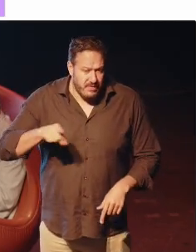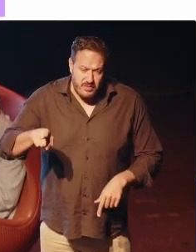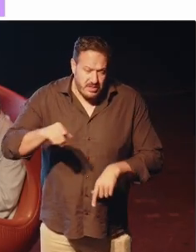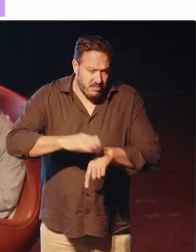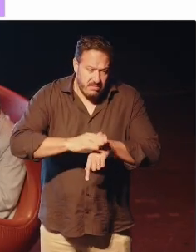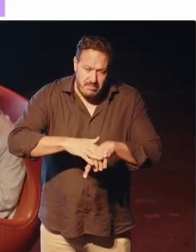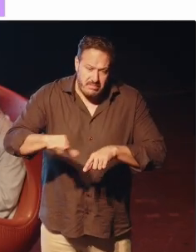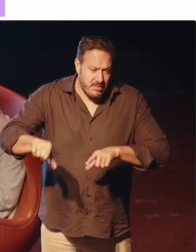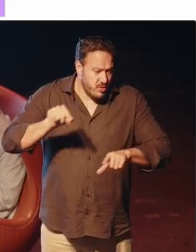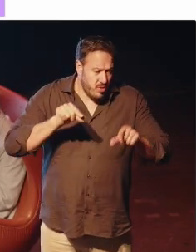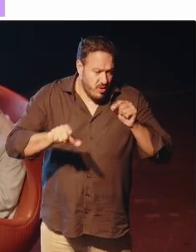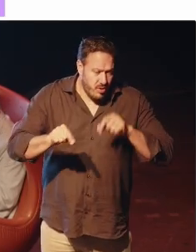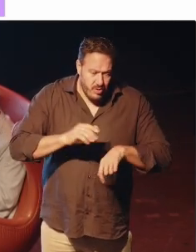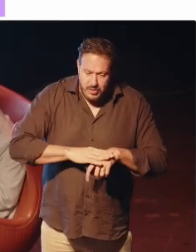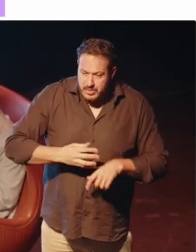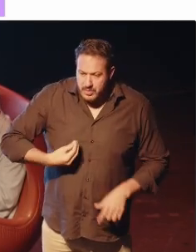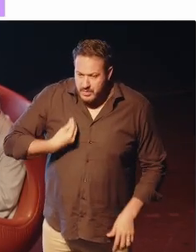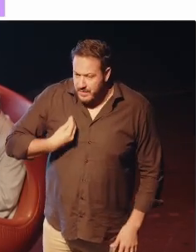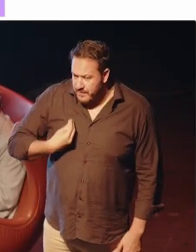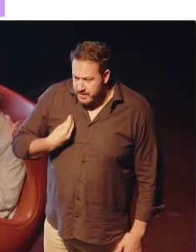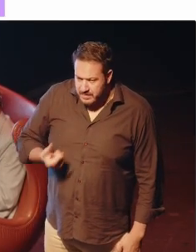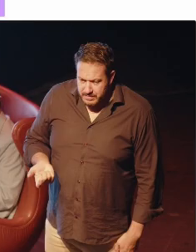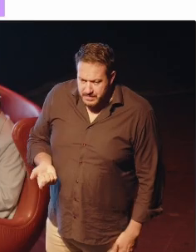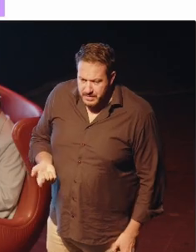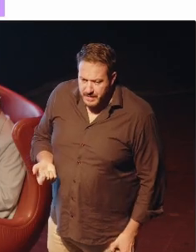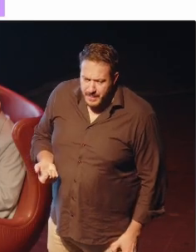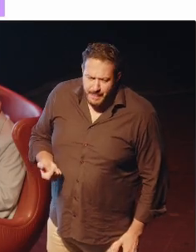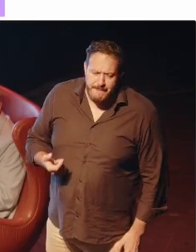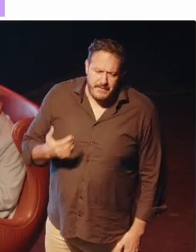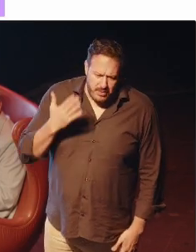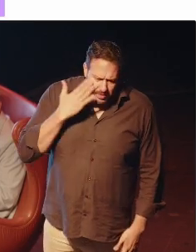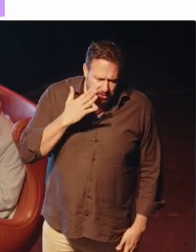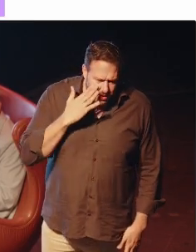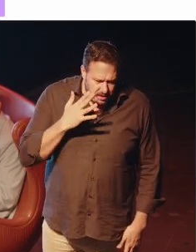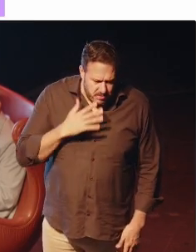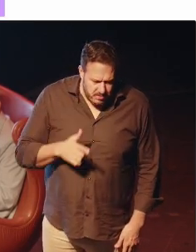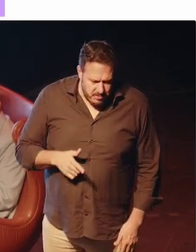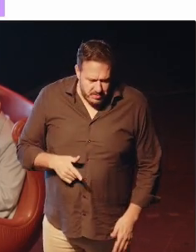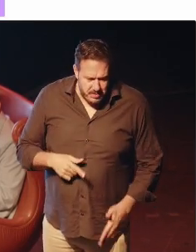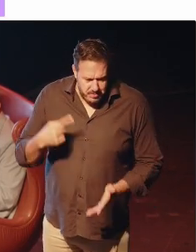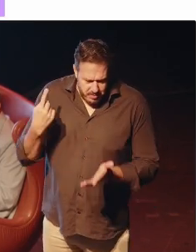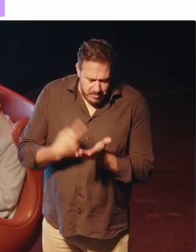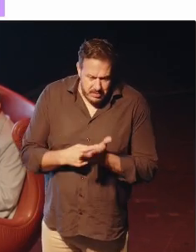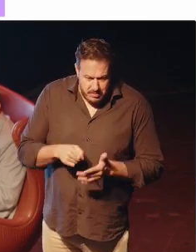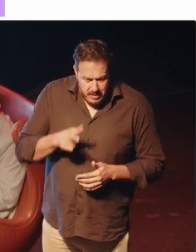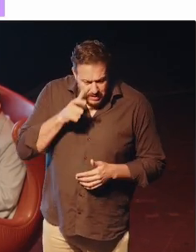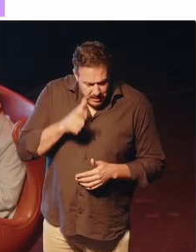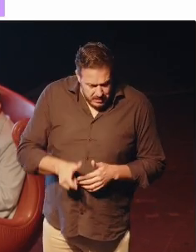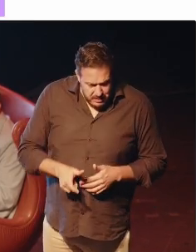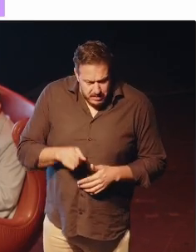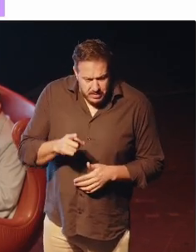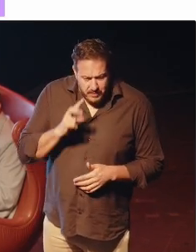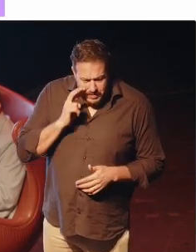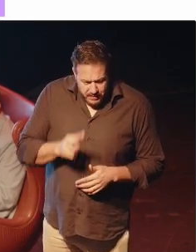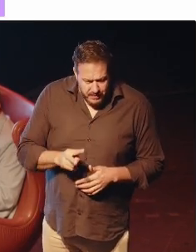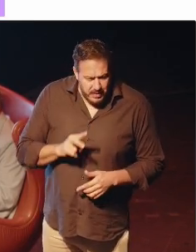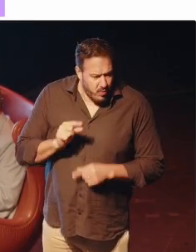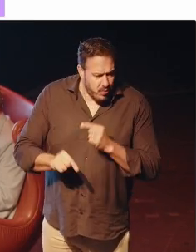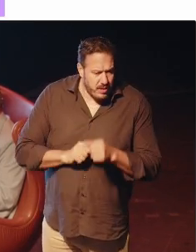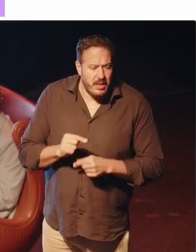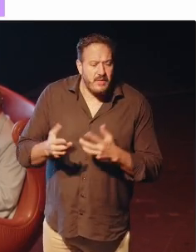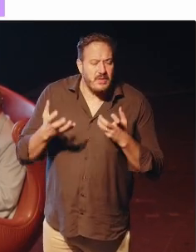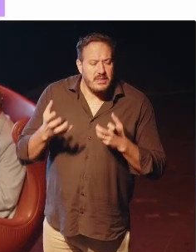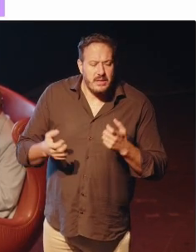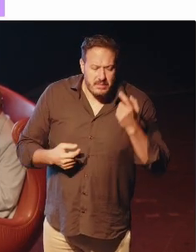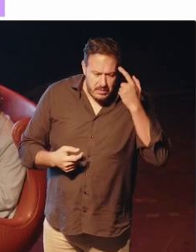vida, mesmo não tendo nenhum comprometimento cognitivo e tal, é interessante que você pense o que você quer para o seu